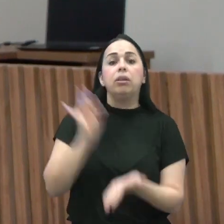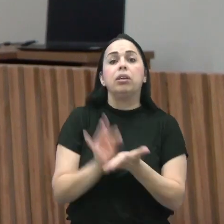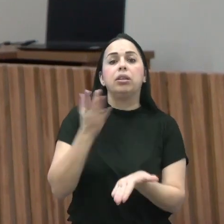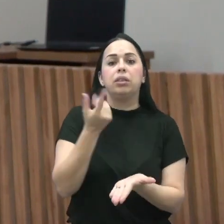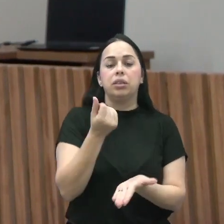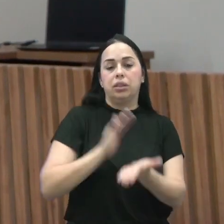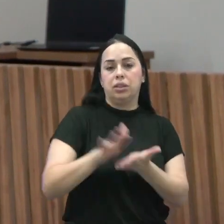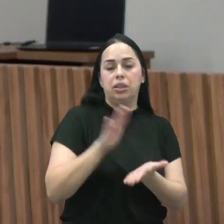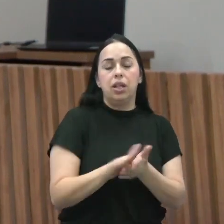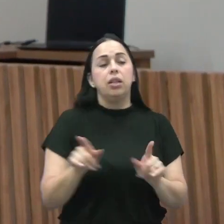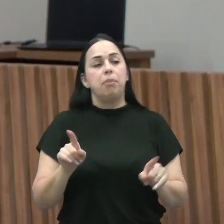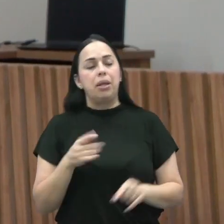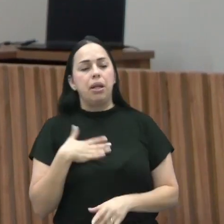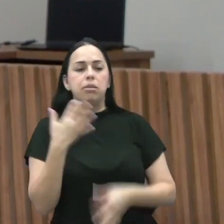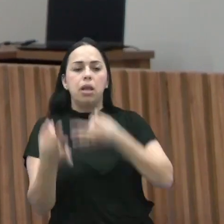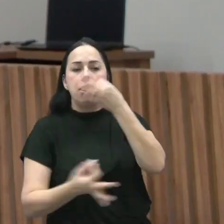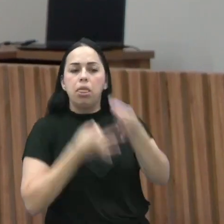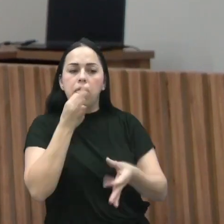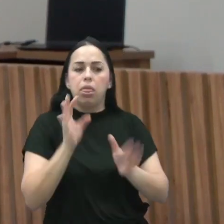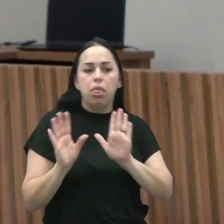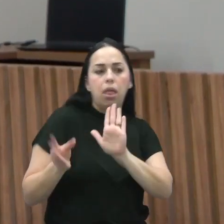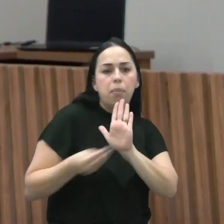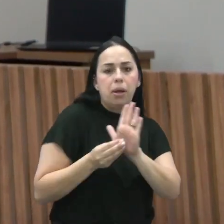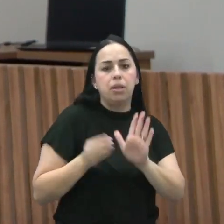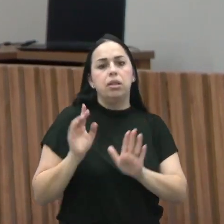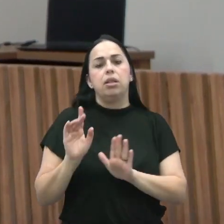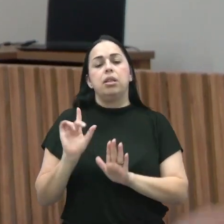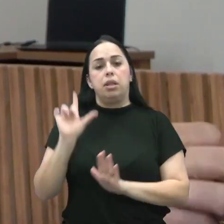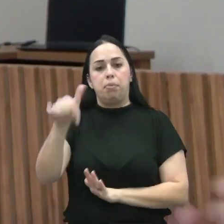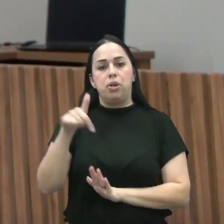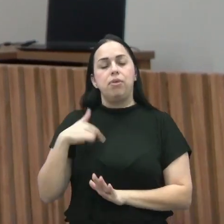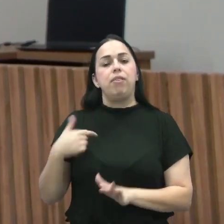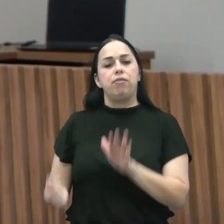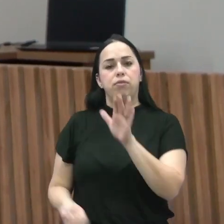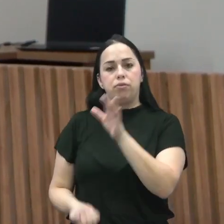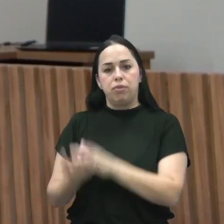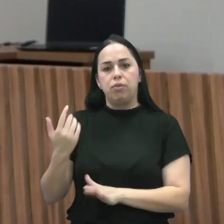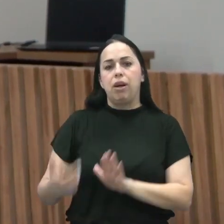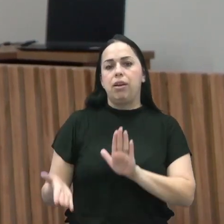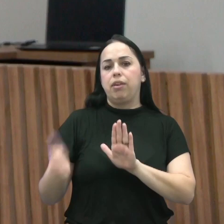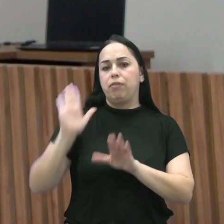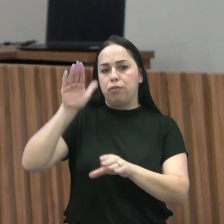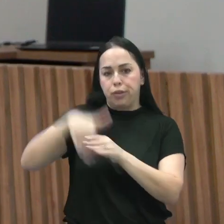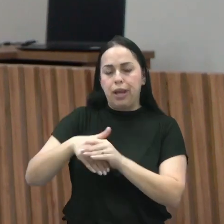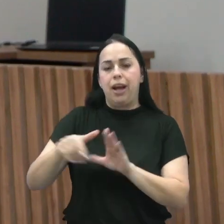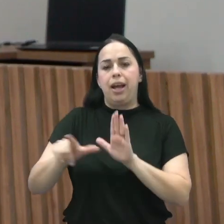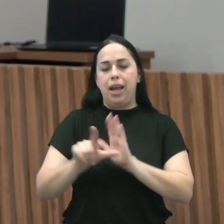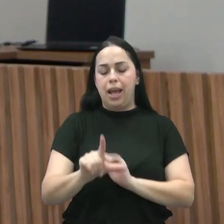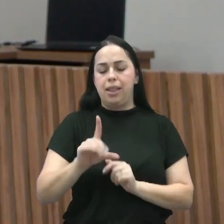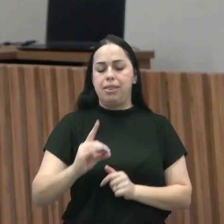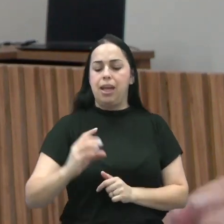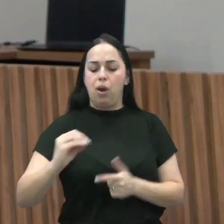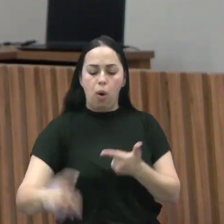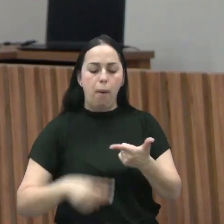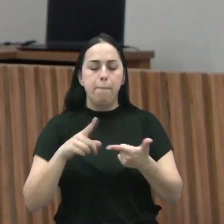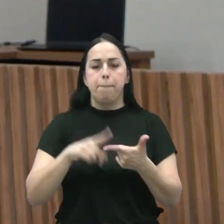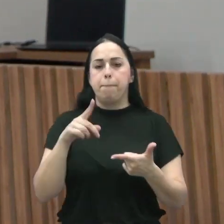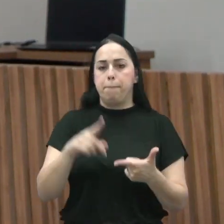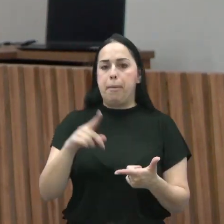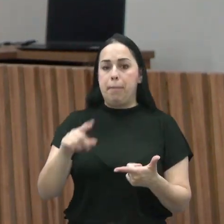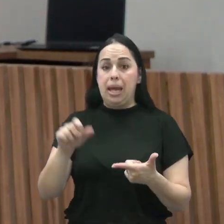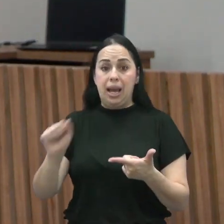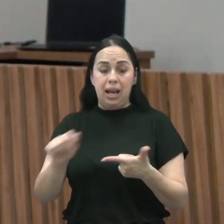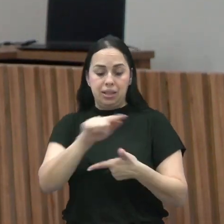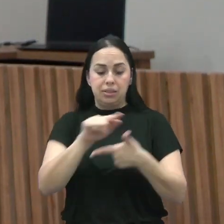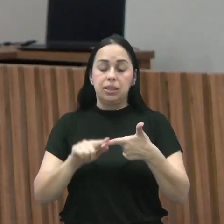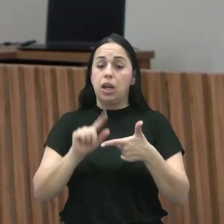também sugerir emendas nas próximas leis, que daqui a pouco a gente vai estar votando a lei, a LDO, né, o PPA,